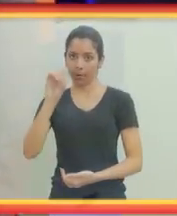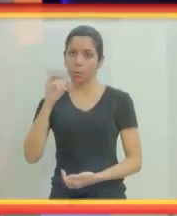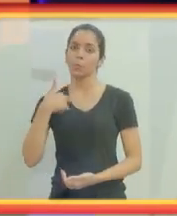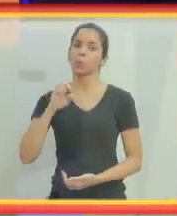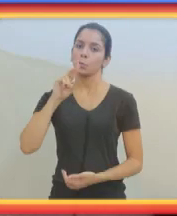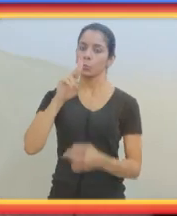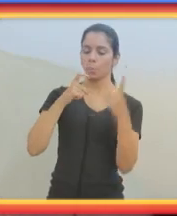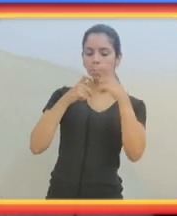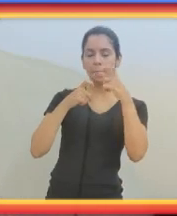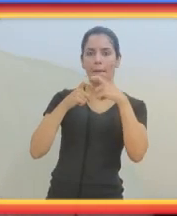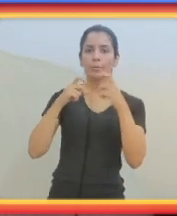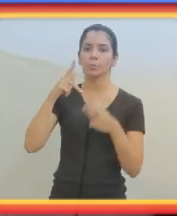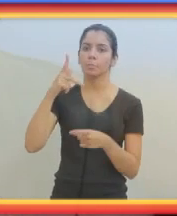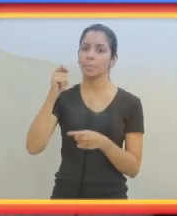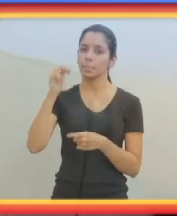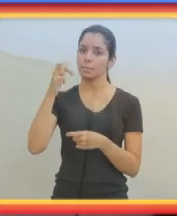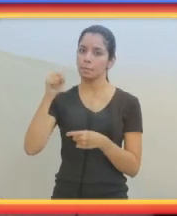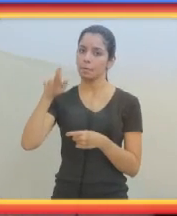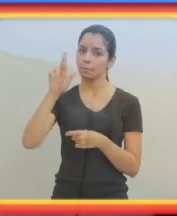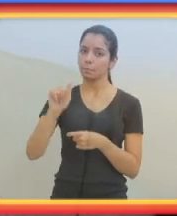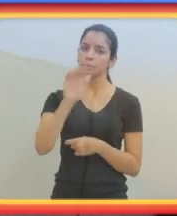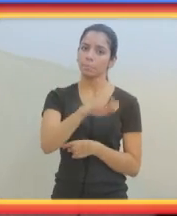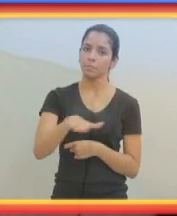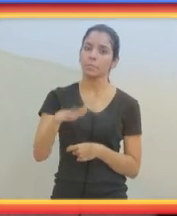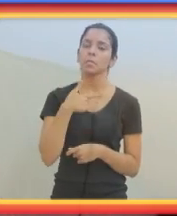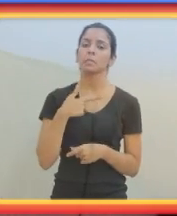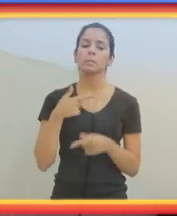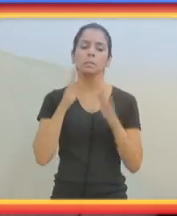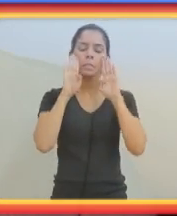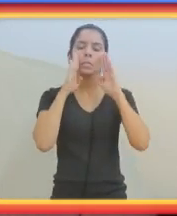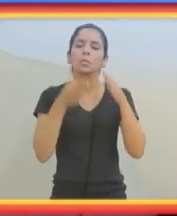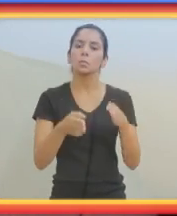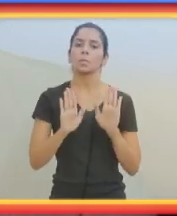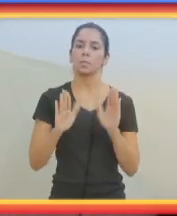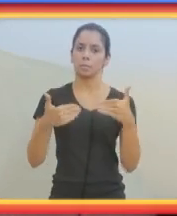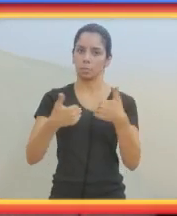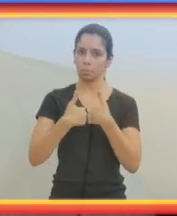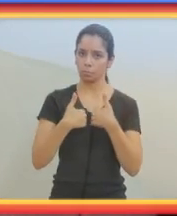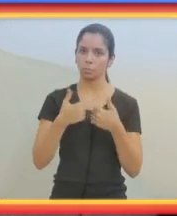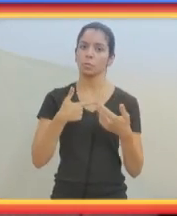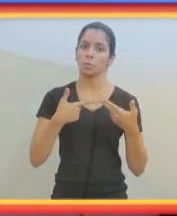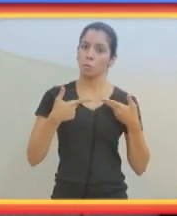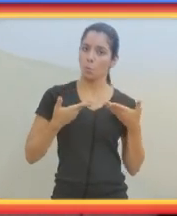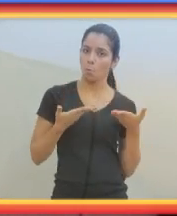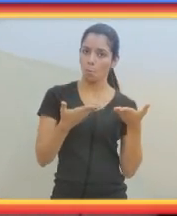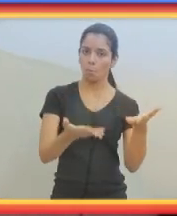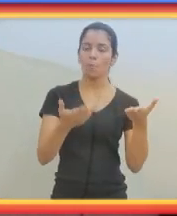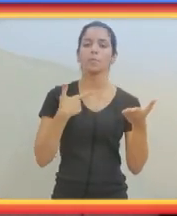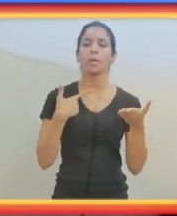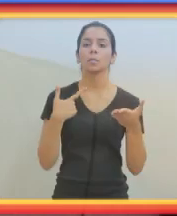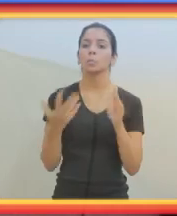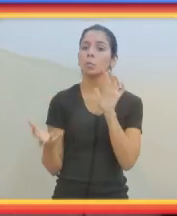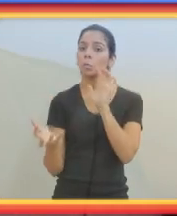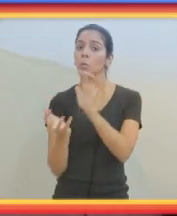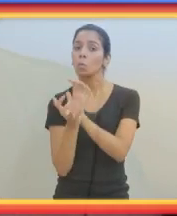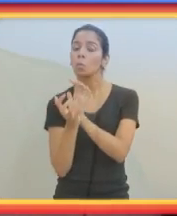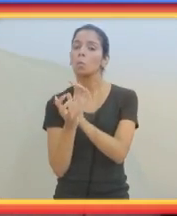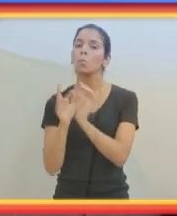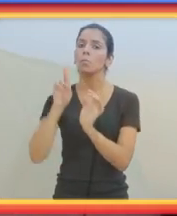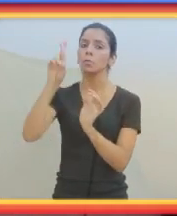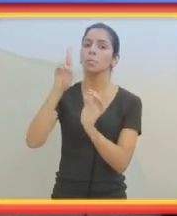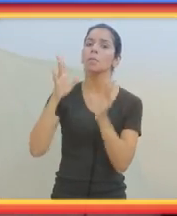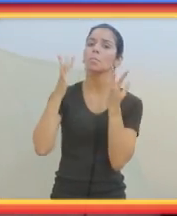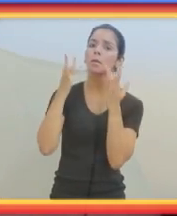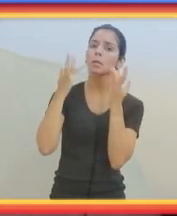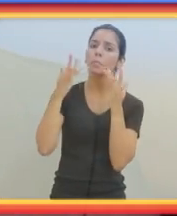Abujade, eu sou médico psiquiatra infantil, especialista em autismo, convidado pela produção